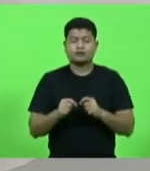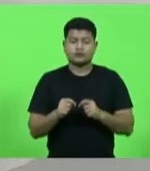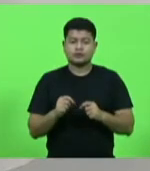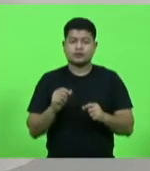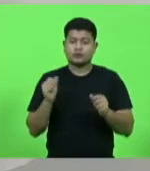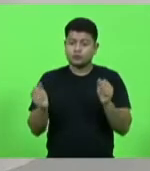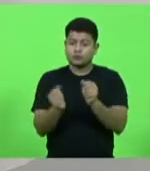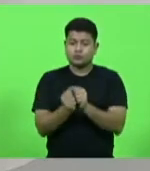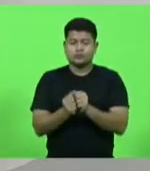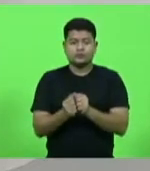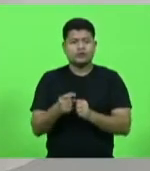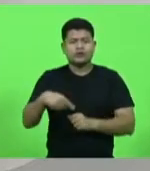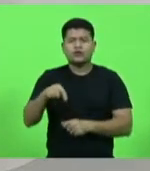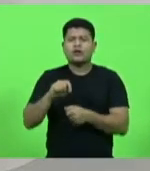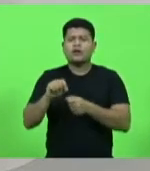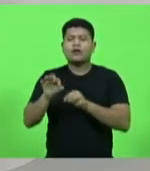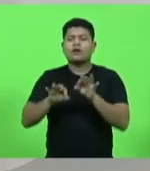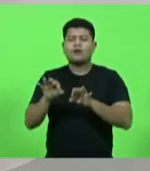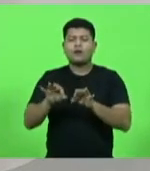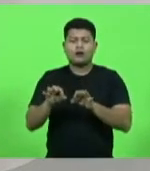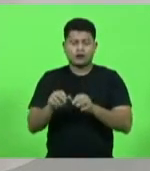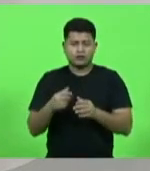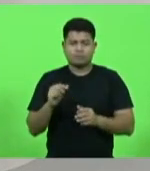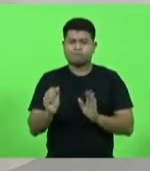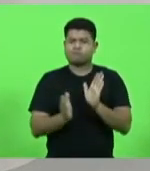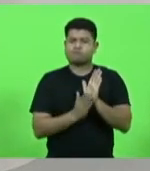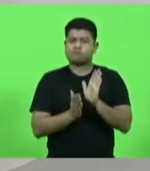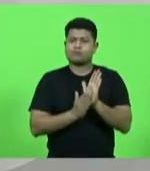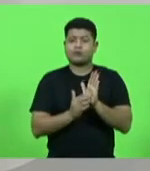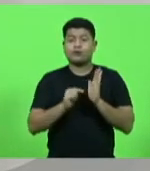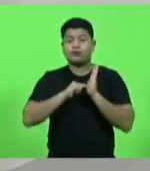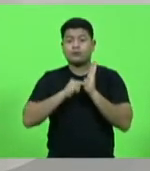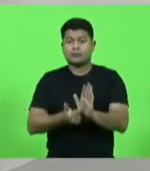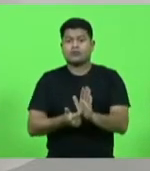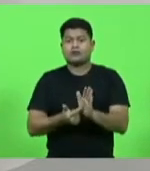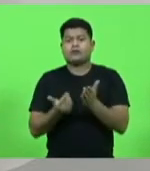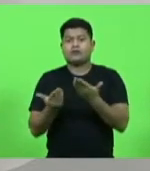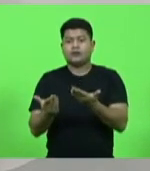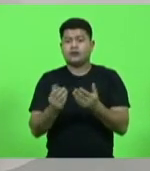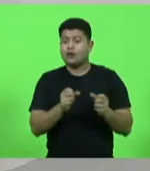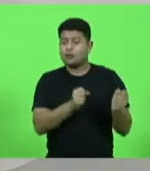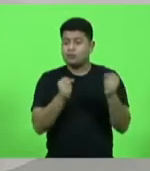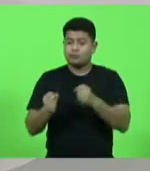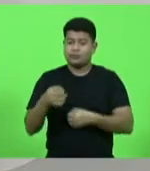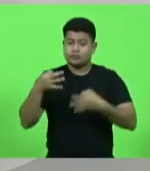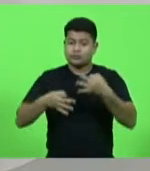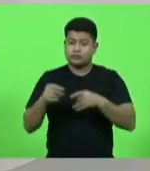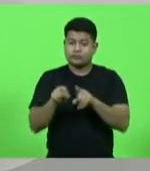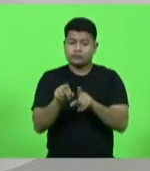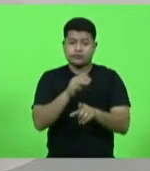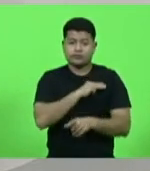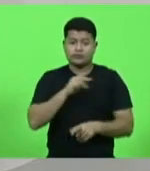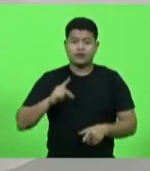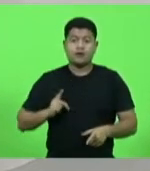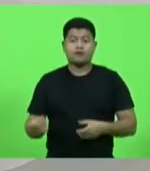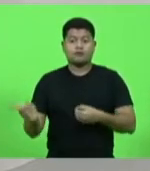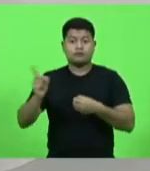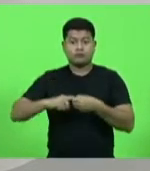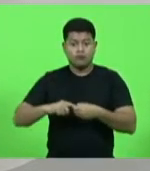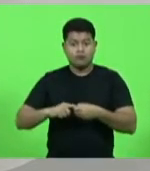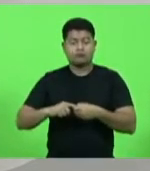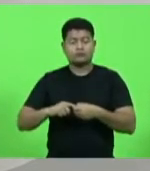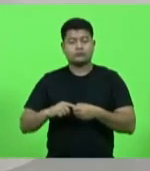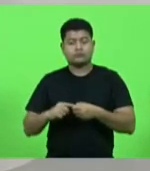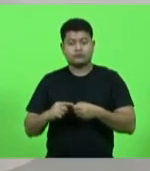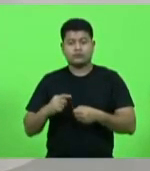proposição. Uma indicação, tanto para o Poder Judiciário quanto para o Ministério Público, que retome, reestruture o